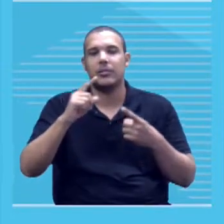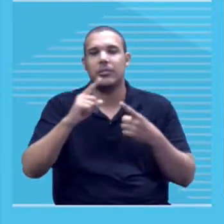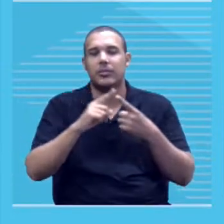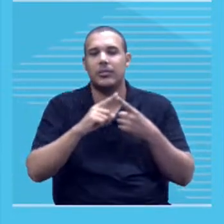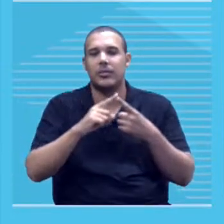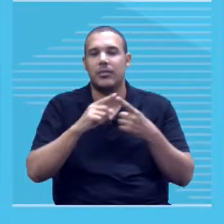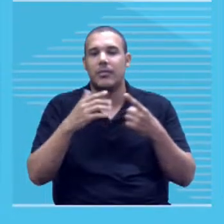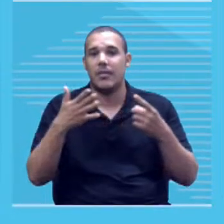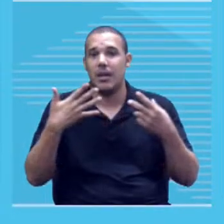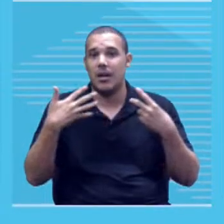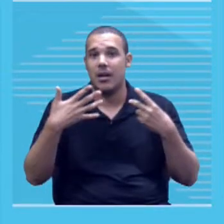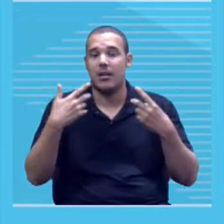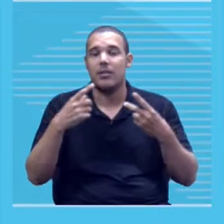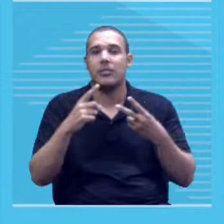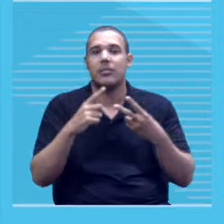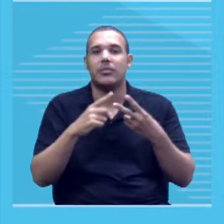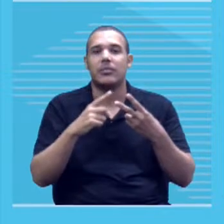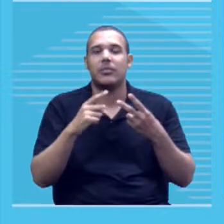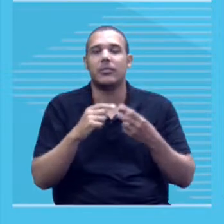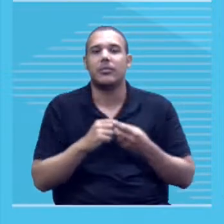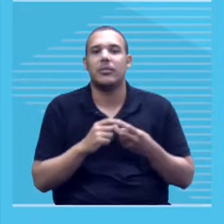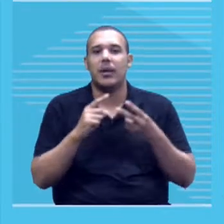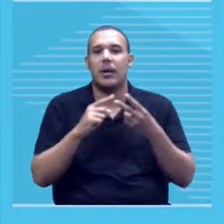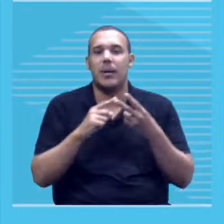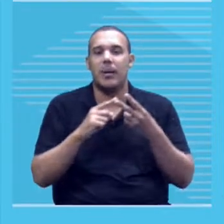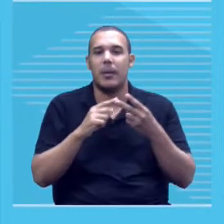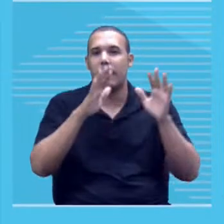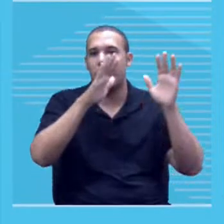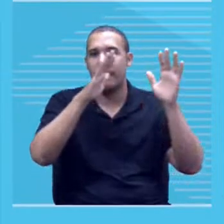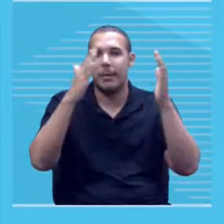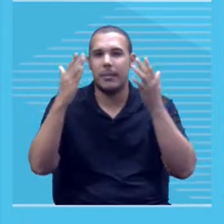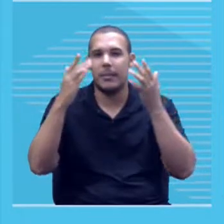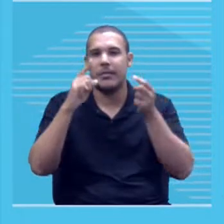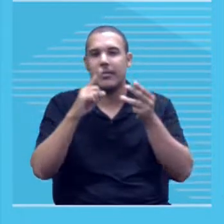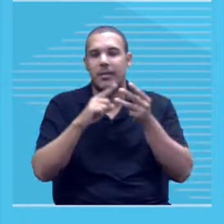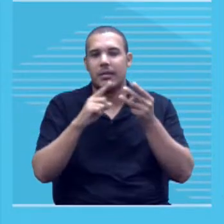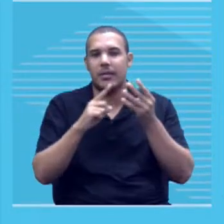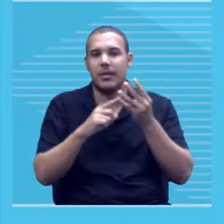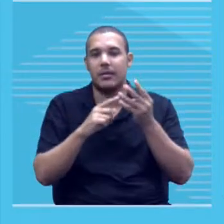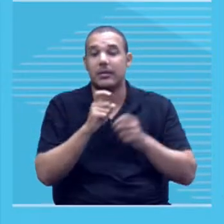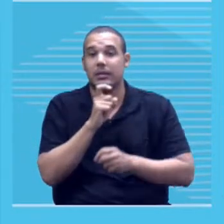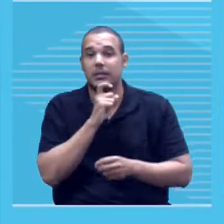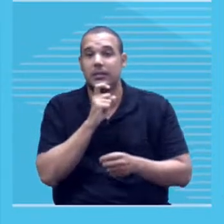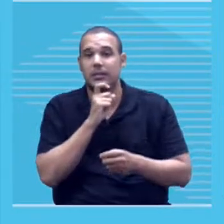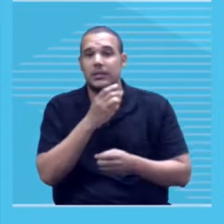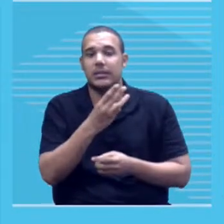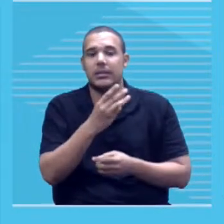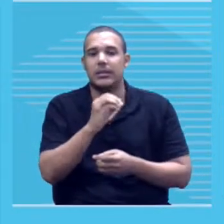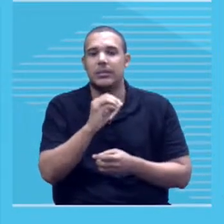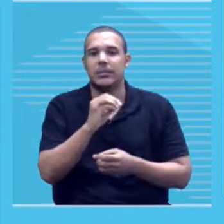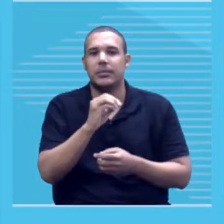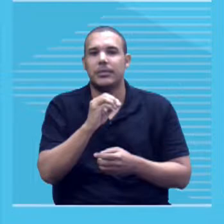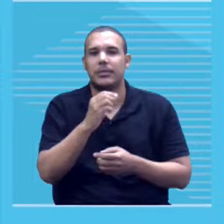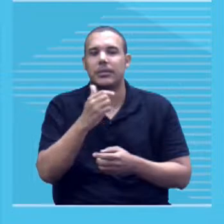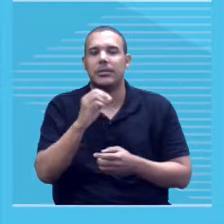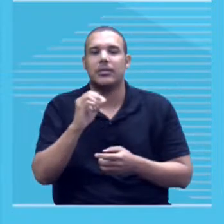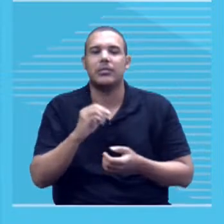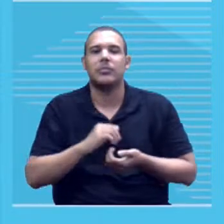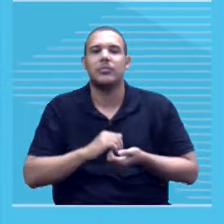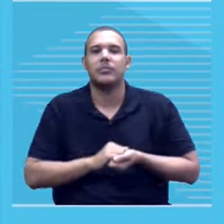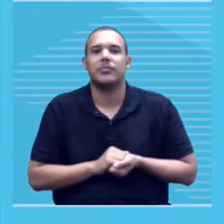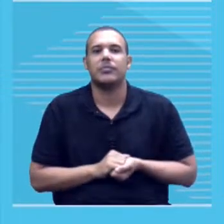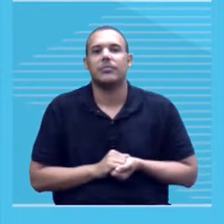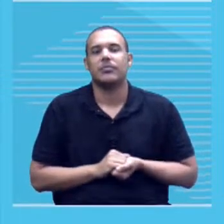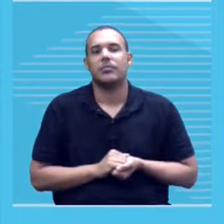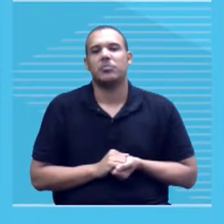verão, 2100, na posição primavera, 2400 e na posição inverno, 3200. Deseja-se que